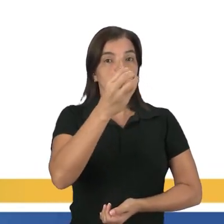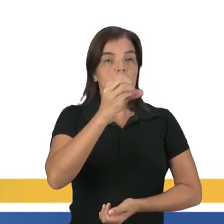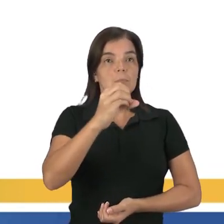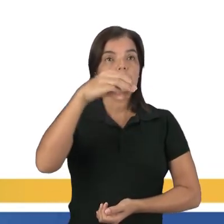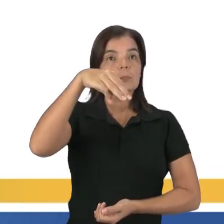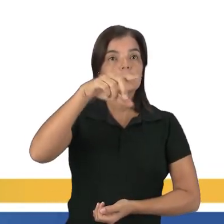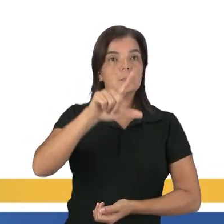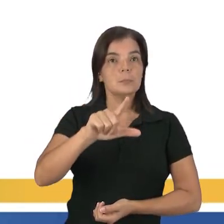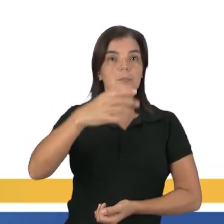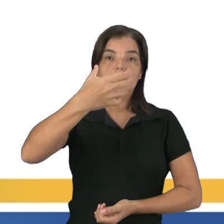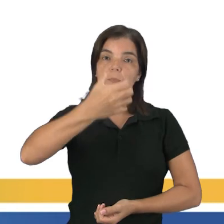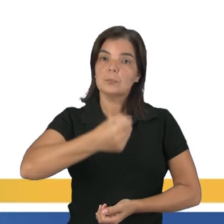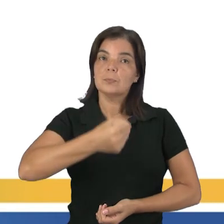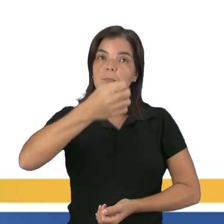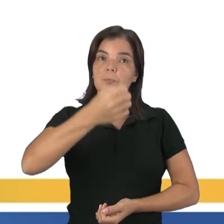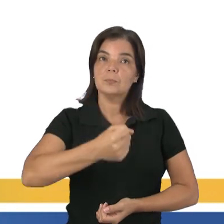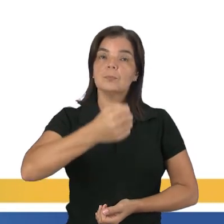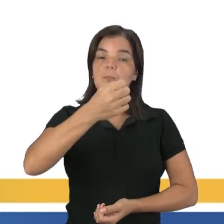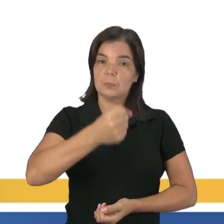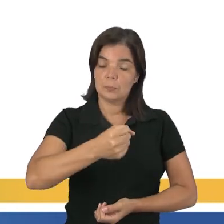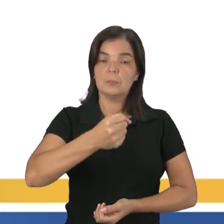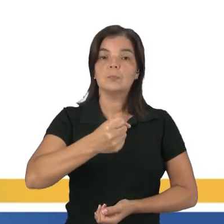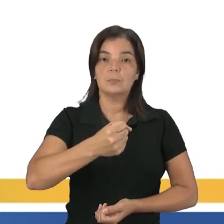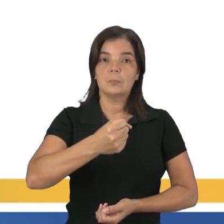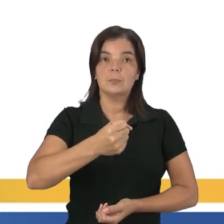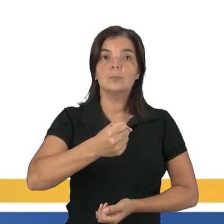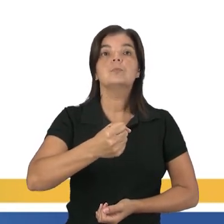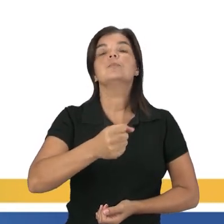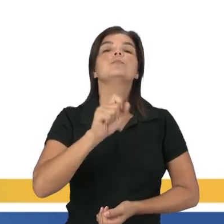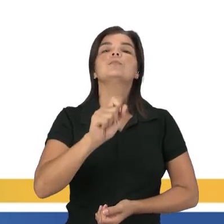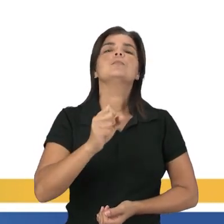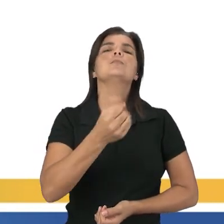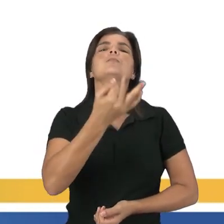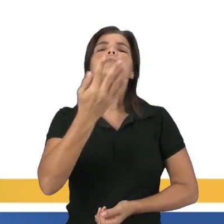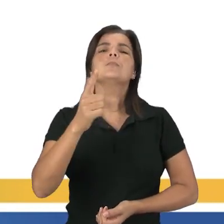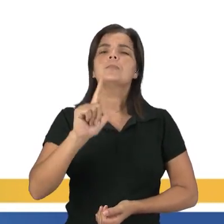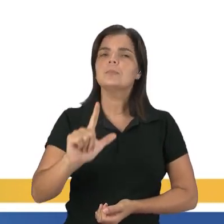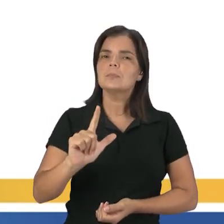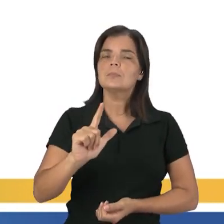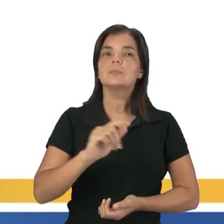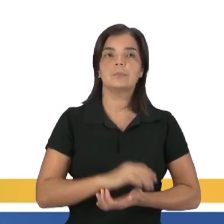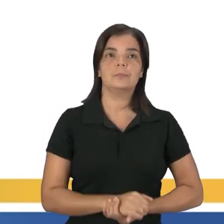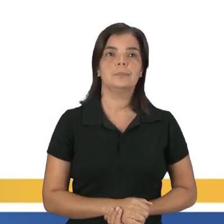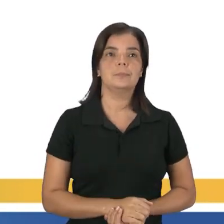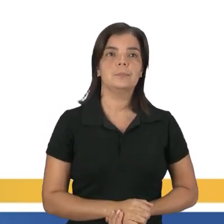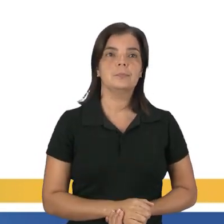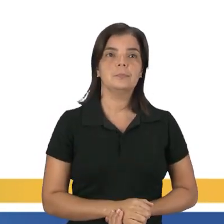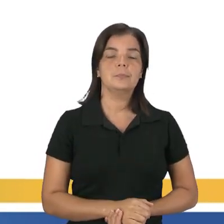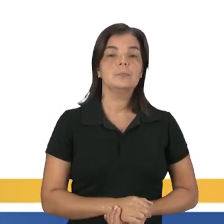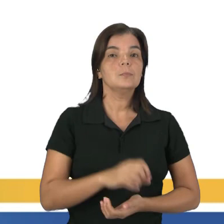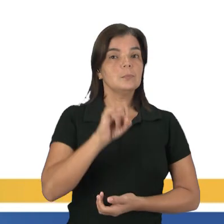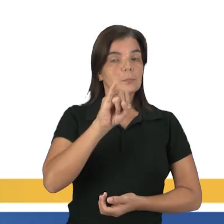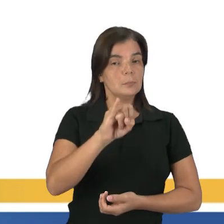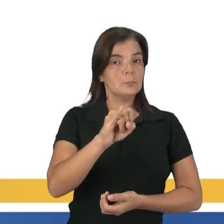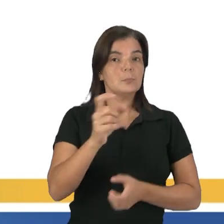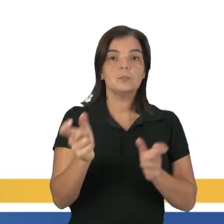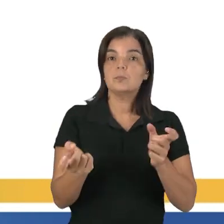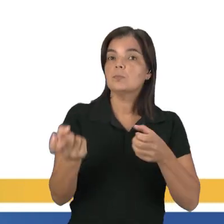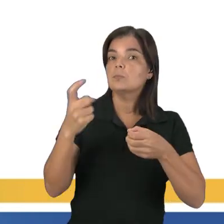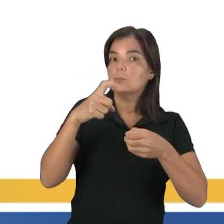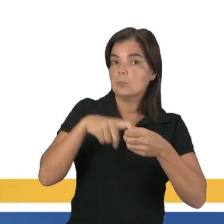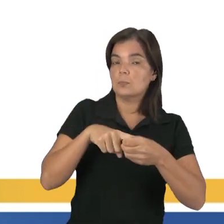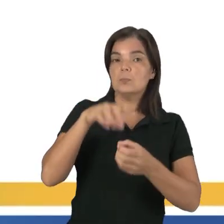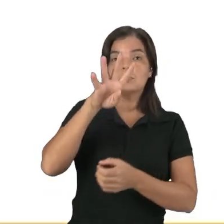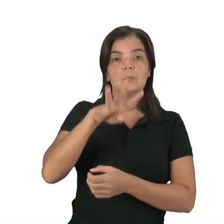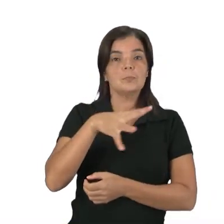eu tenho 60 ml, ou seja, mililitros de leite, que corresponde a quantos litros? Se a gente voltar aqui rapidinho